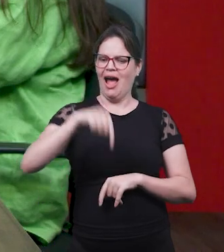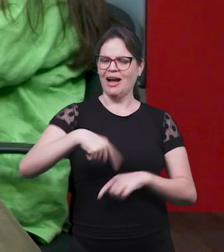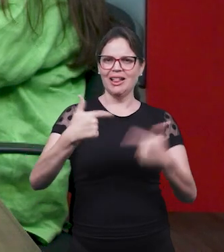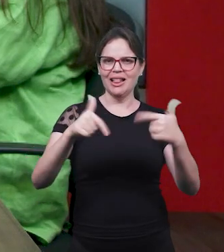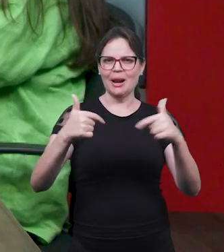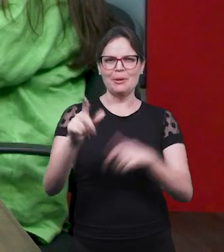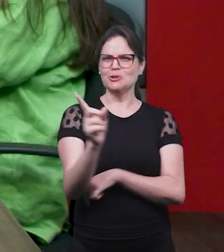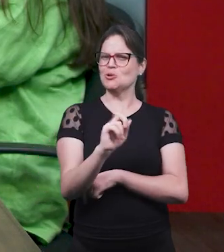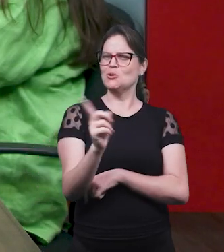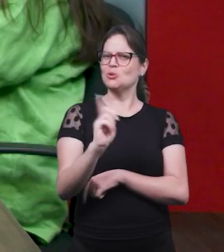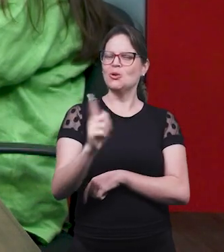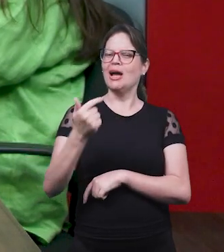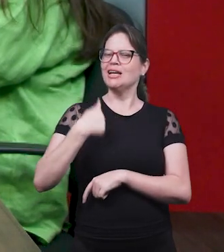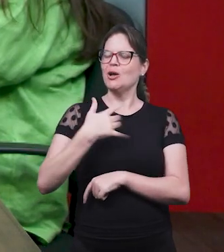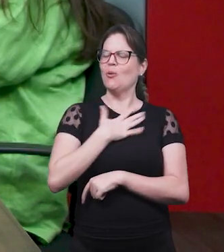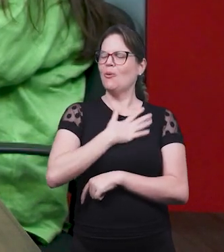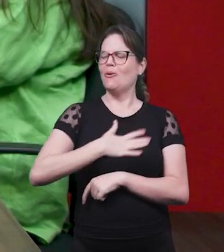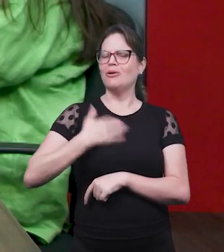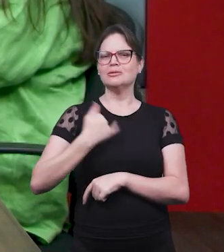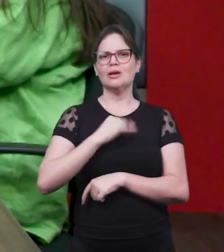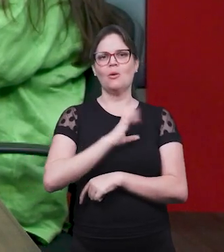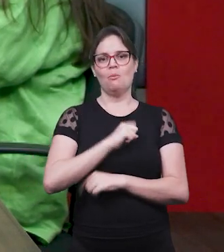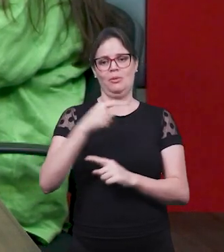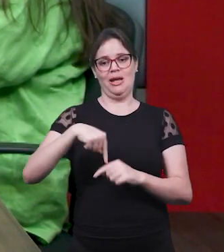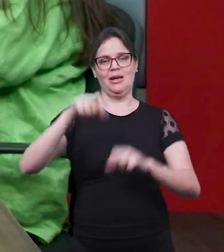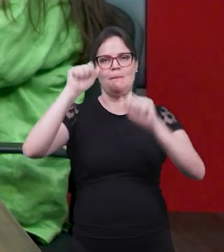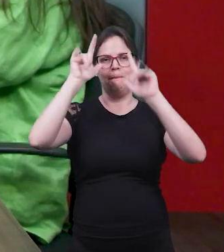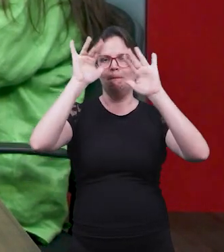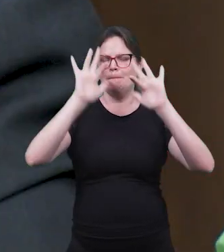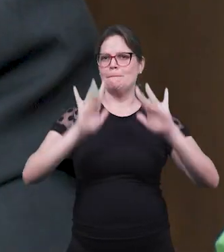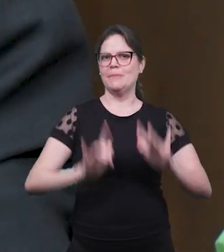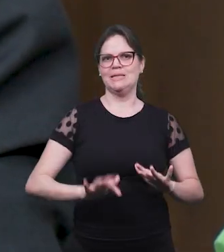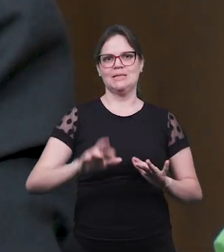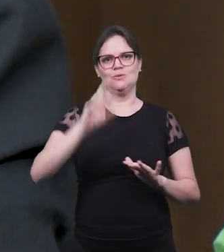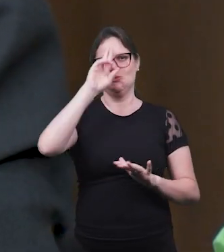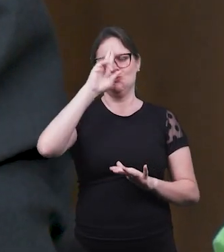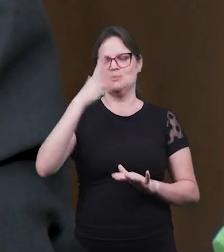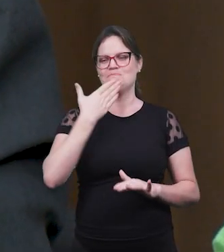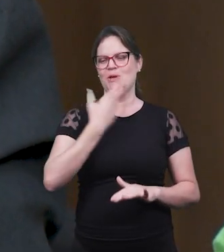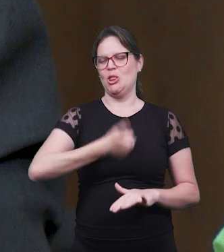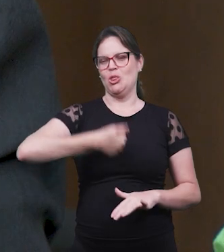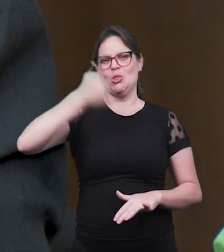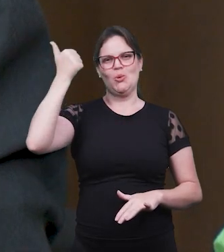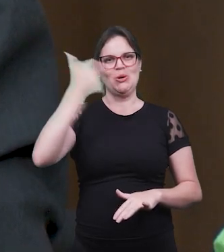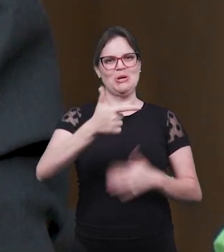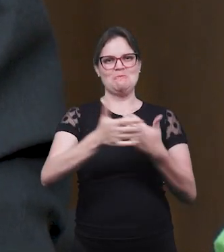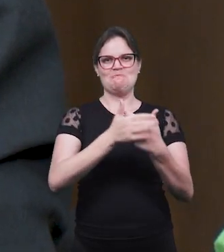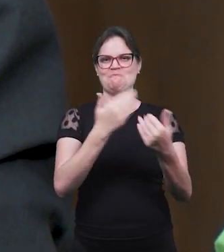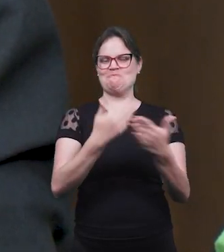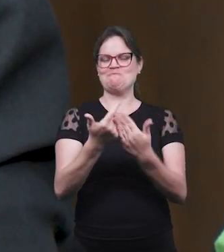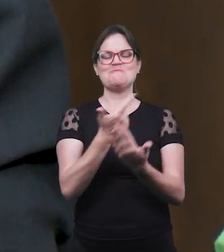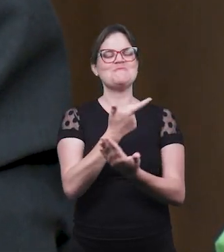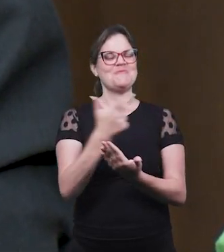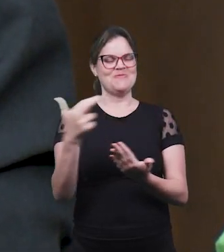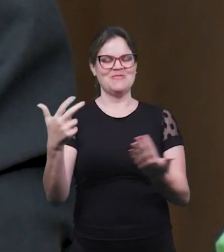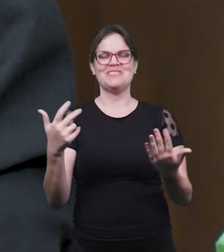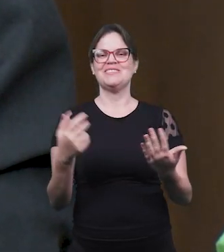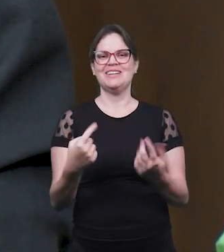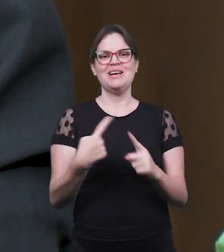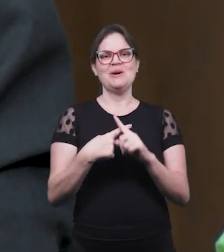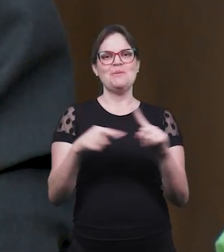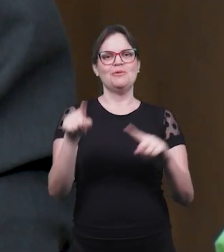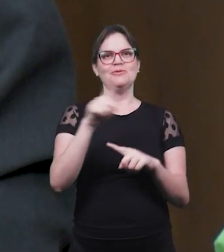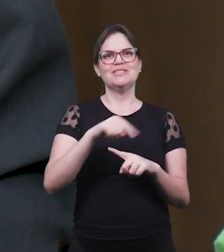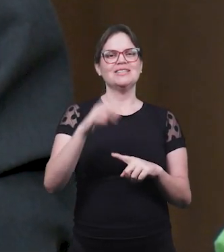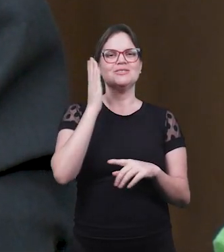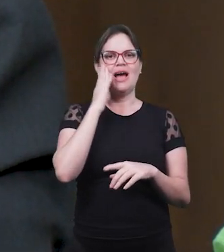realidade aqui. Você tem, obviamente, a bênção do Senhor, que é a melhor de todas as coisas, mas as pessoas não sabem, a